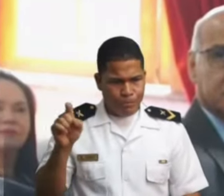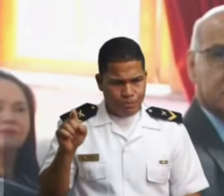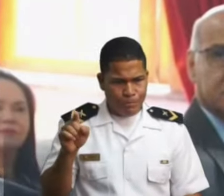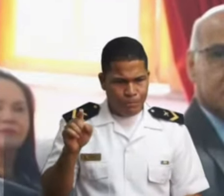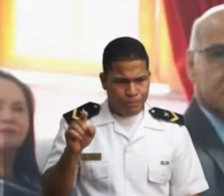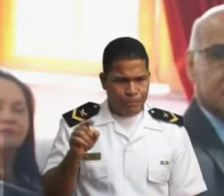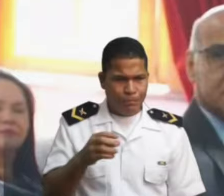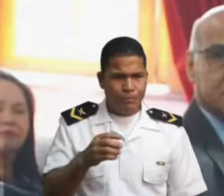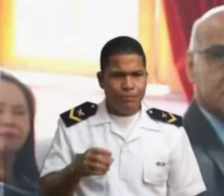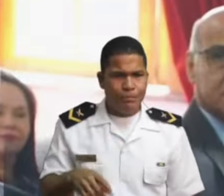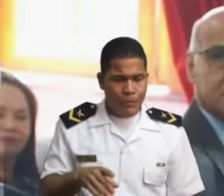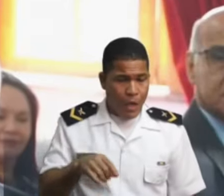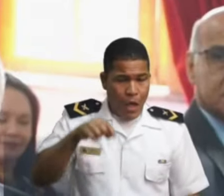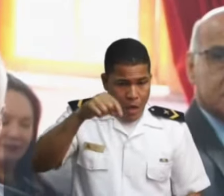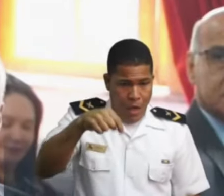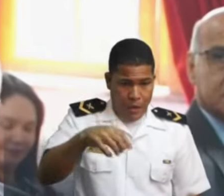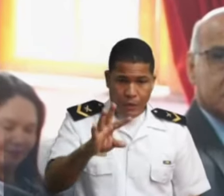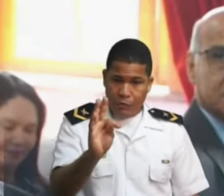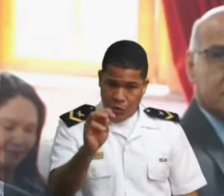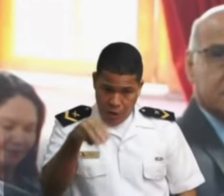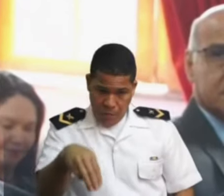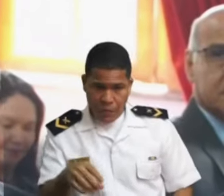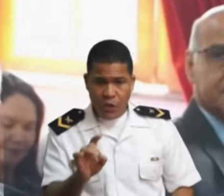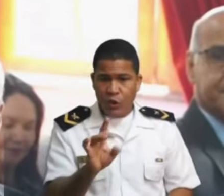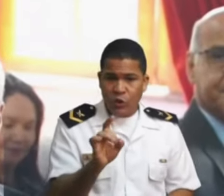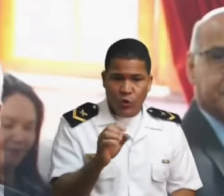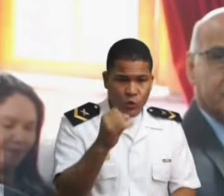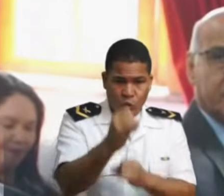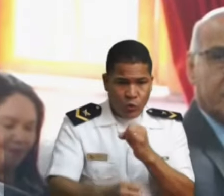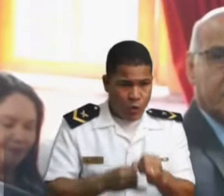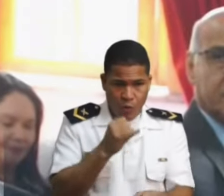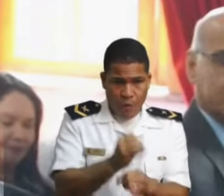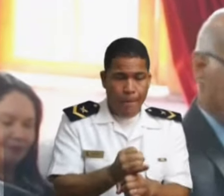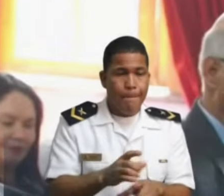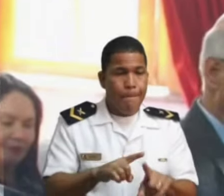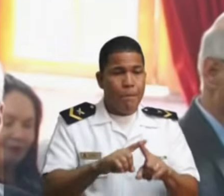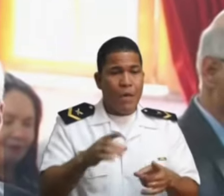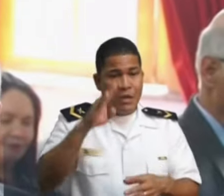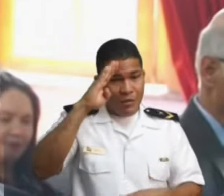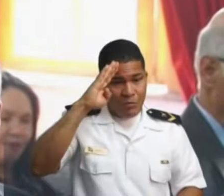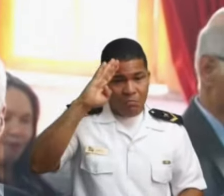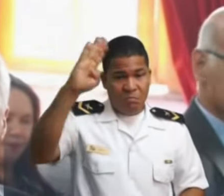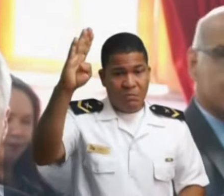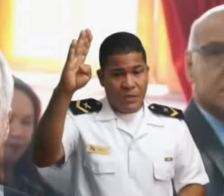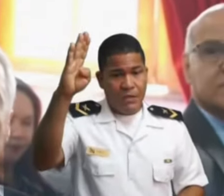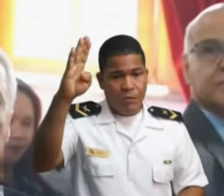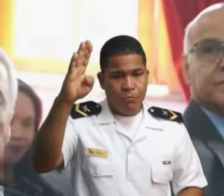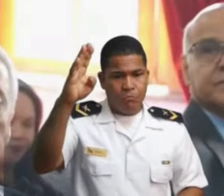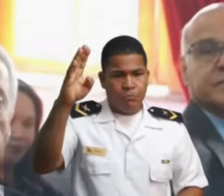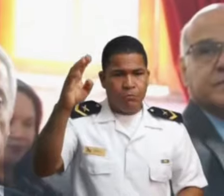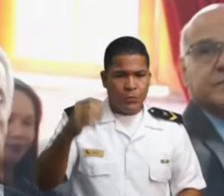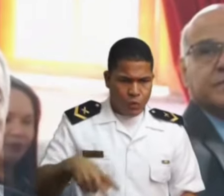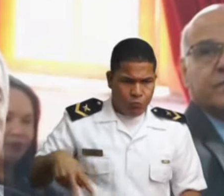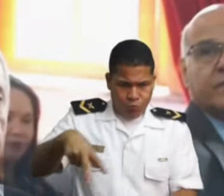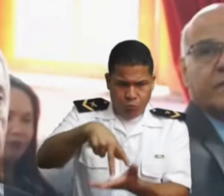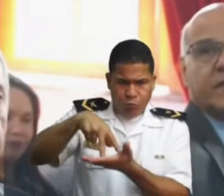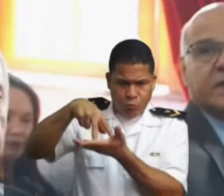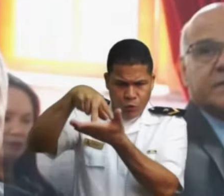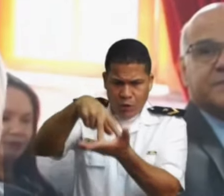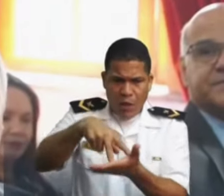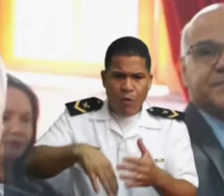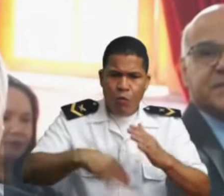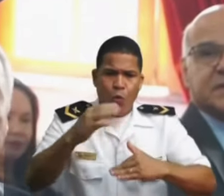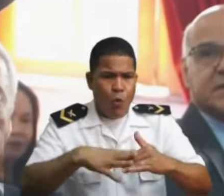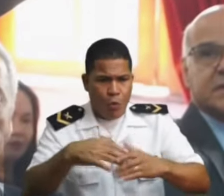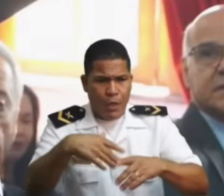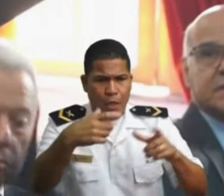só peticionam eletronicamente, mas principalmente fazem suas sustentações orais de onde